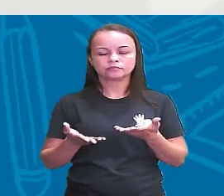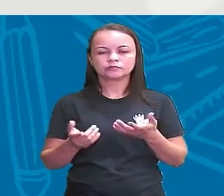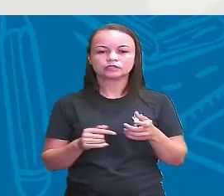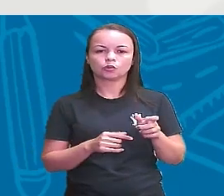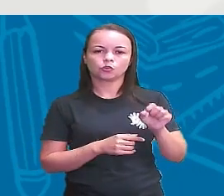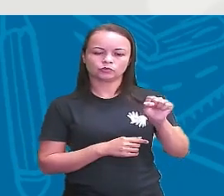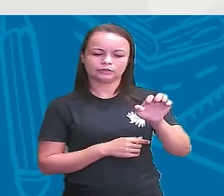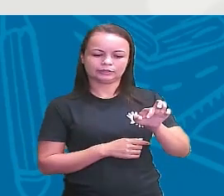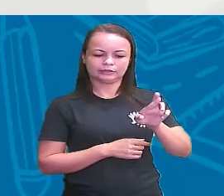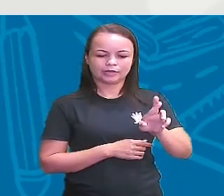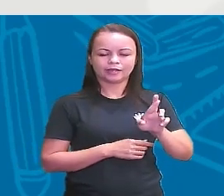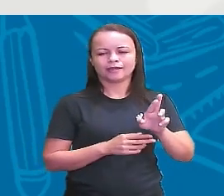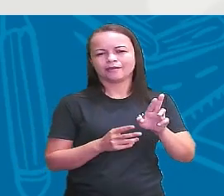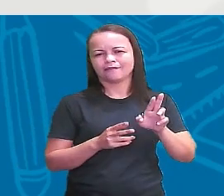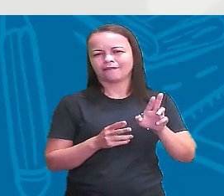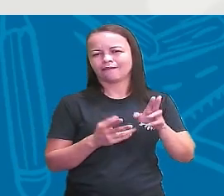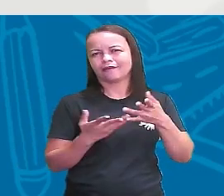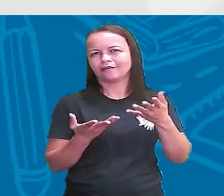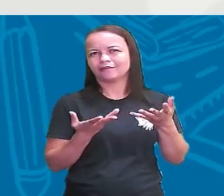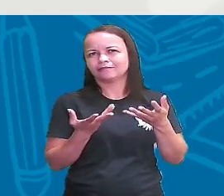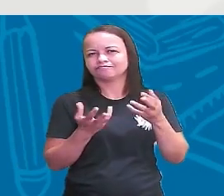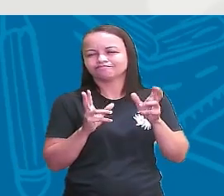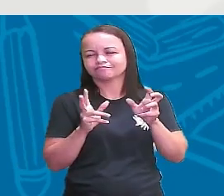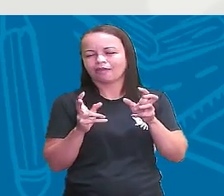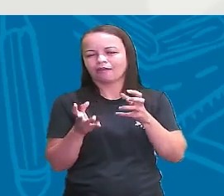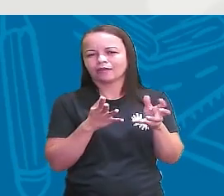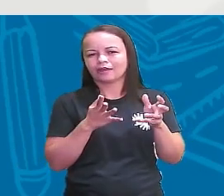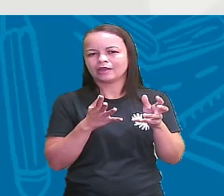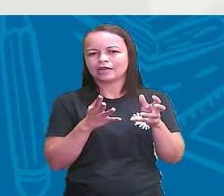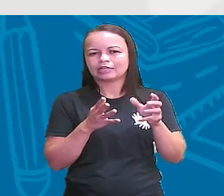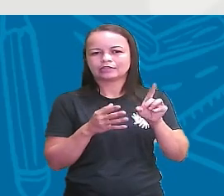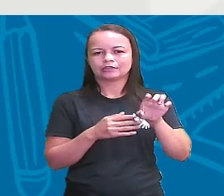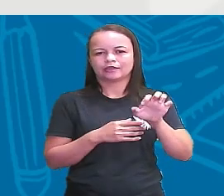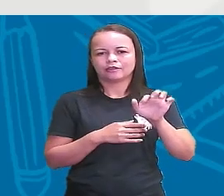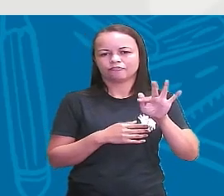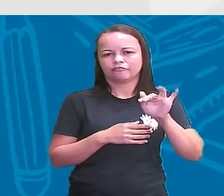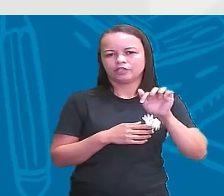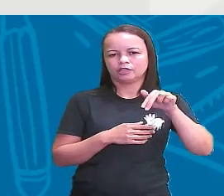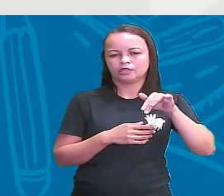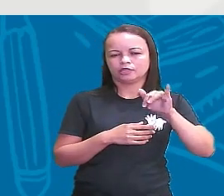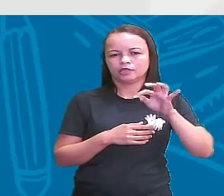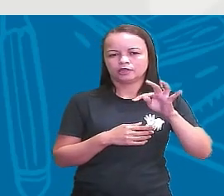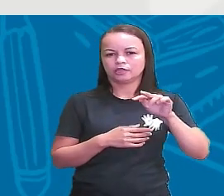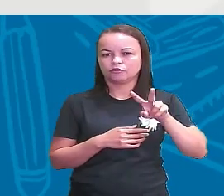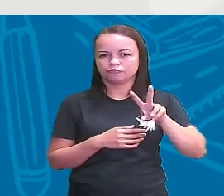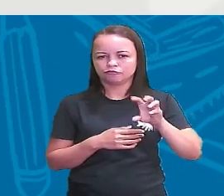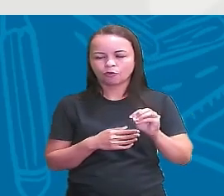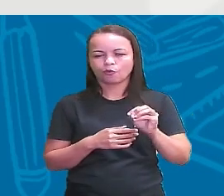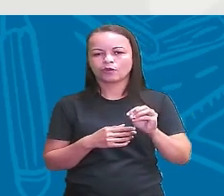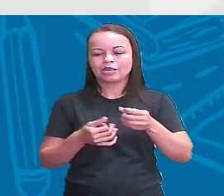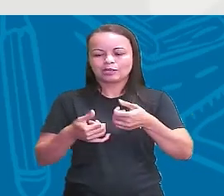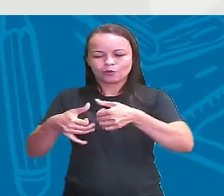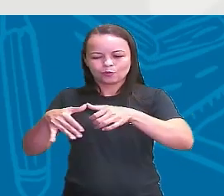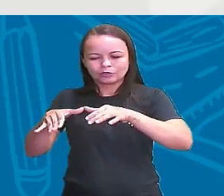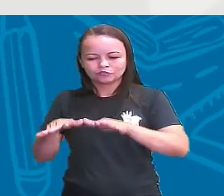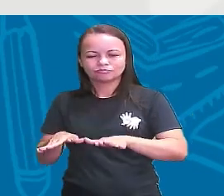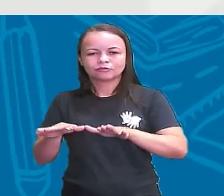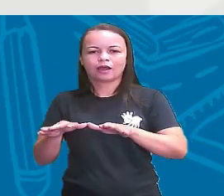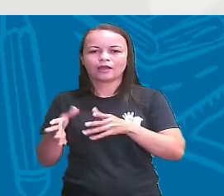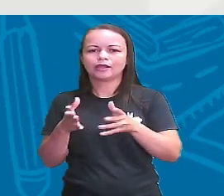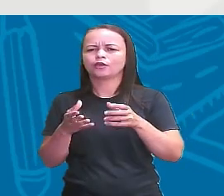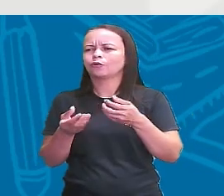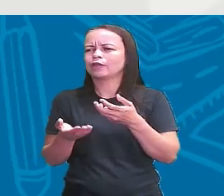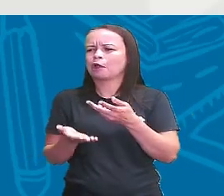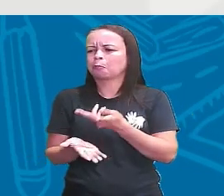é mais definitivo e o verbo estar, ele é mais